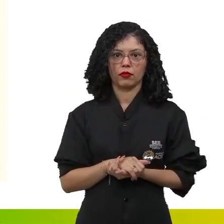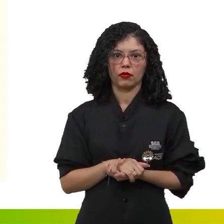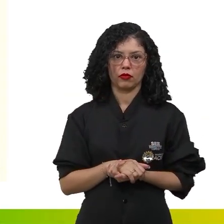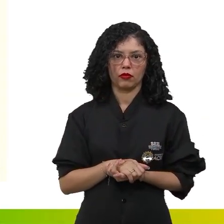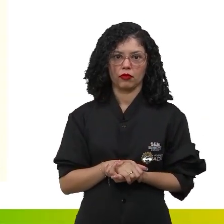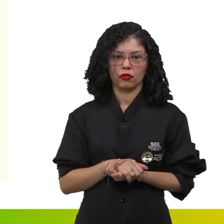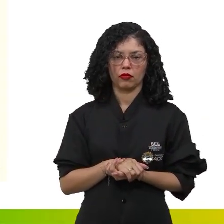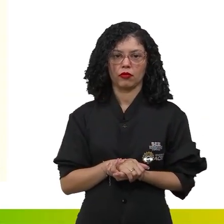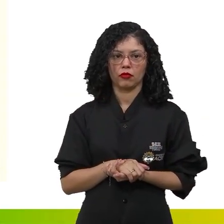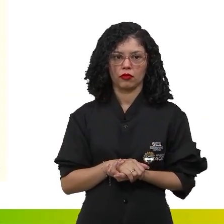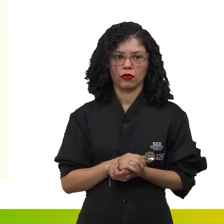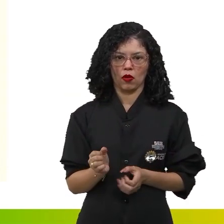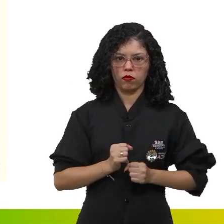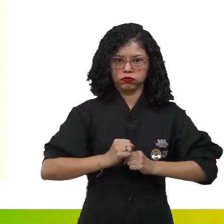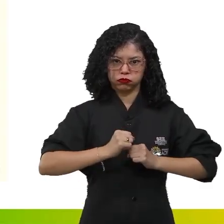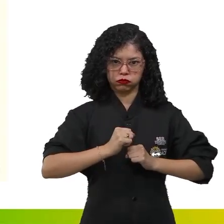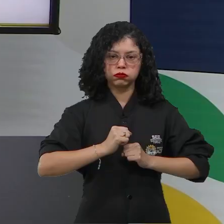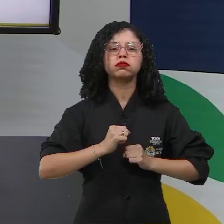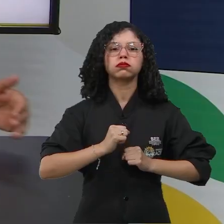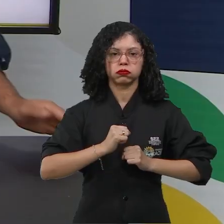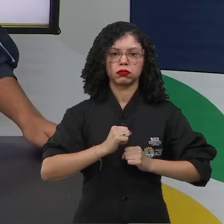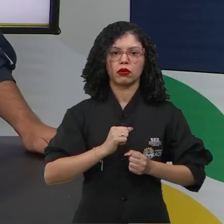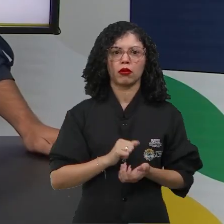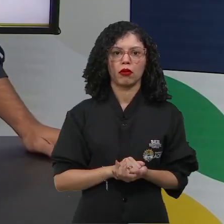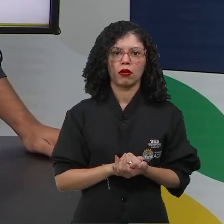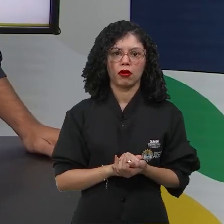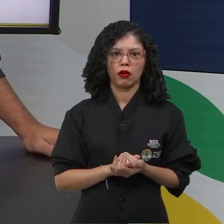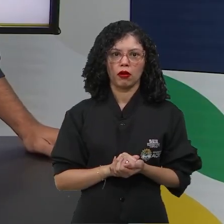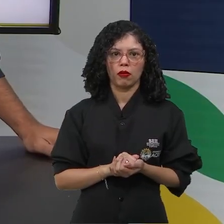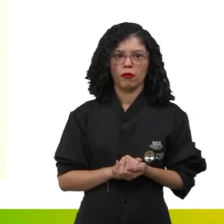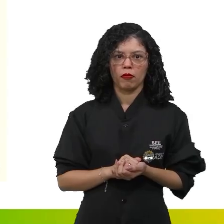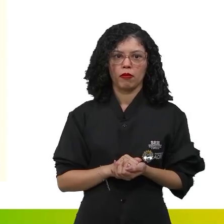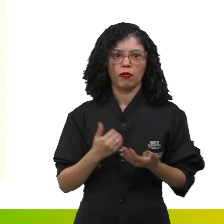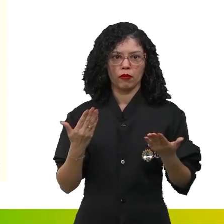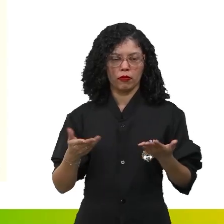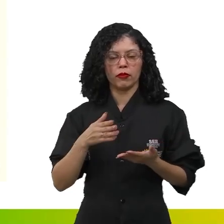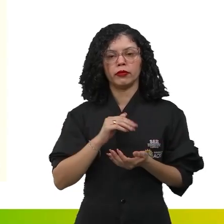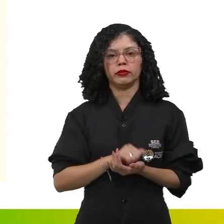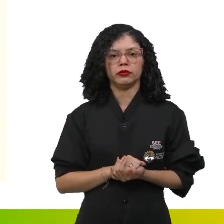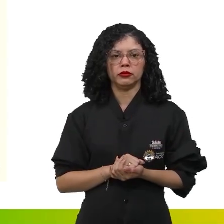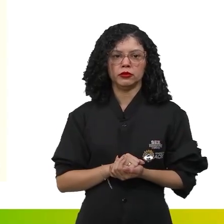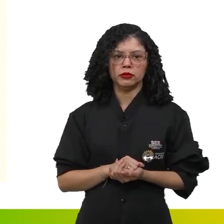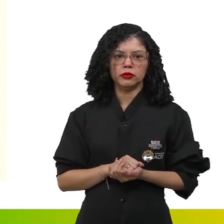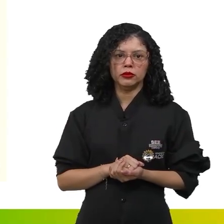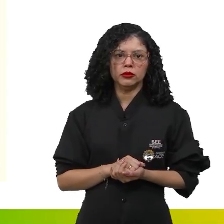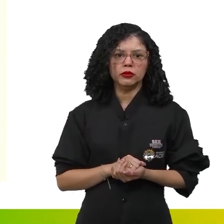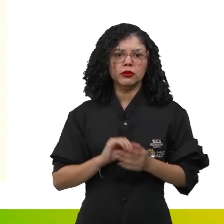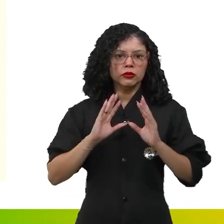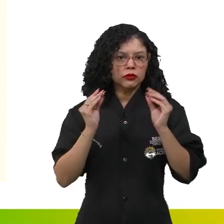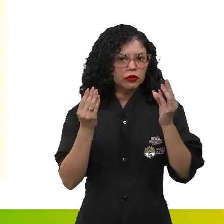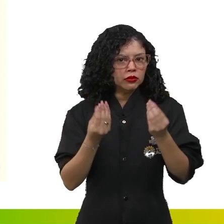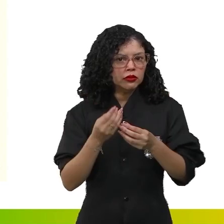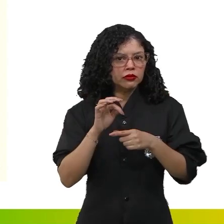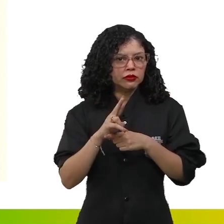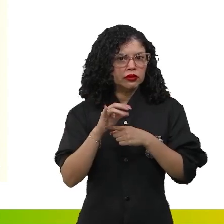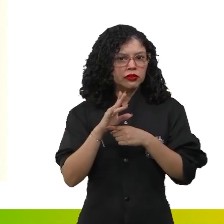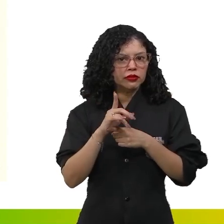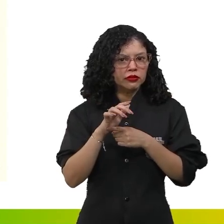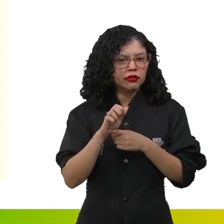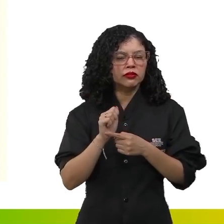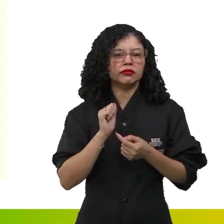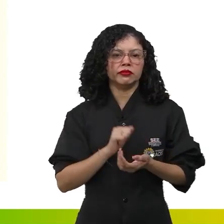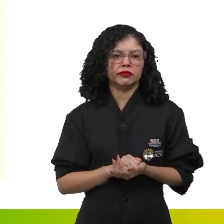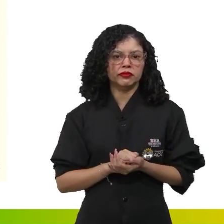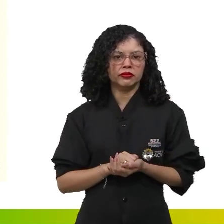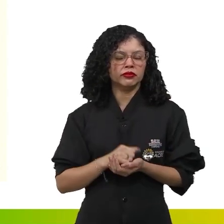todo mundo quer ficar bombado: anabolizante, riscos e ilusões. Vamos lá? Os anabolizantes são substâncias